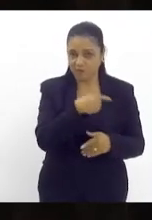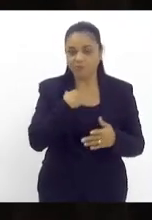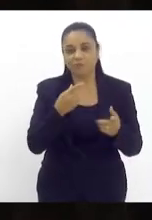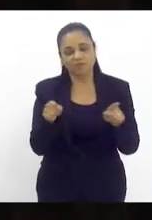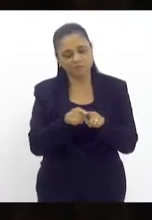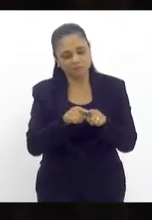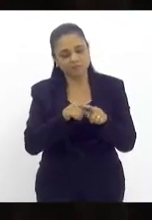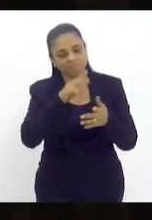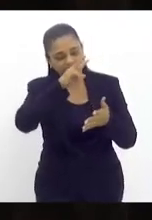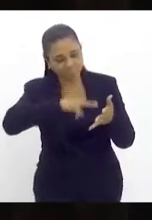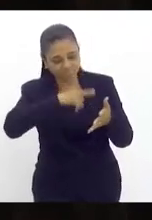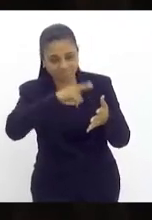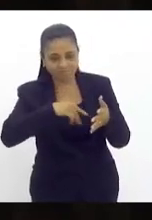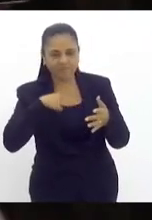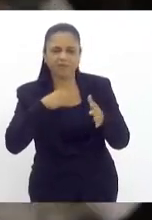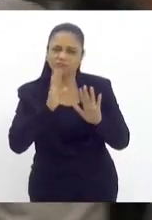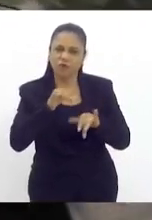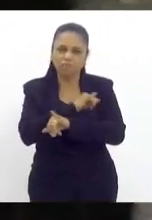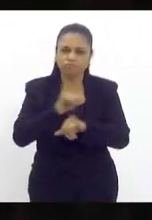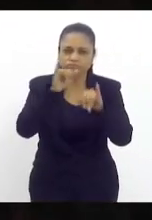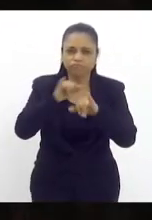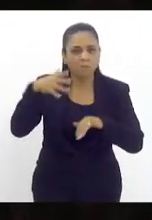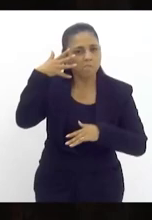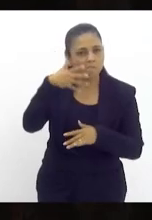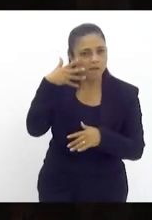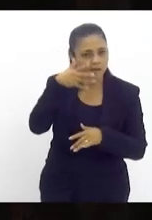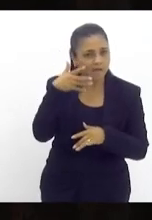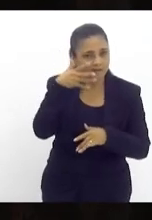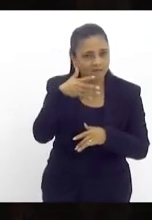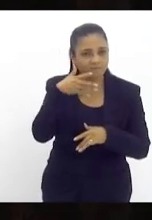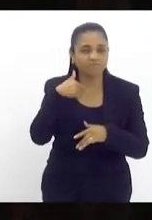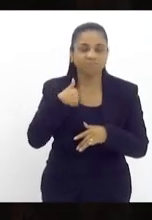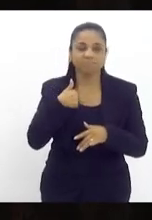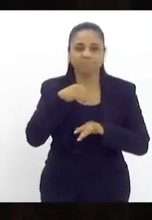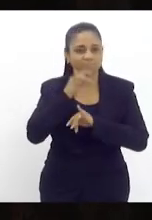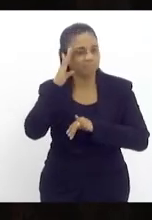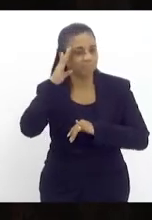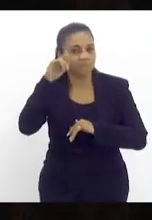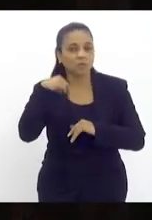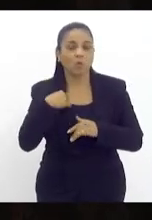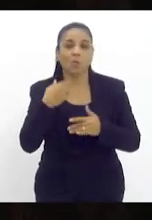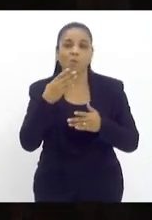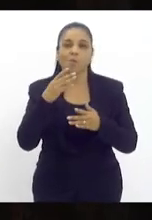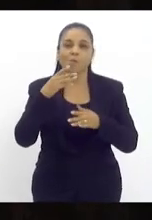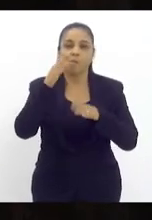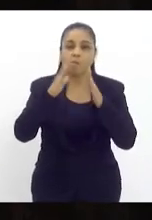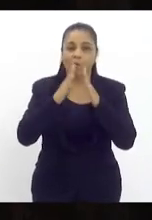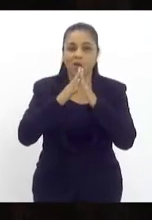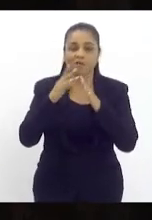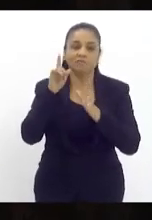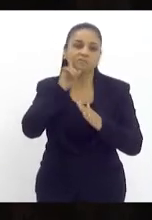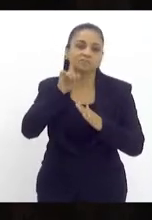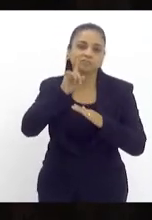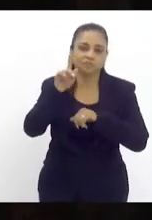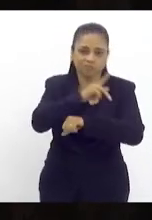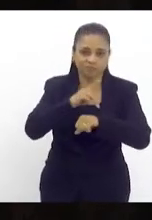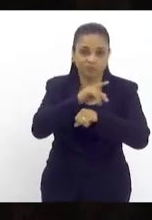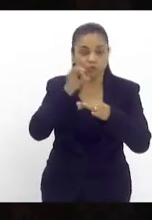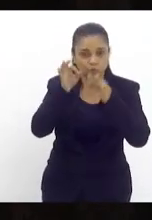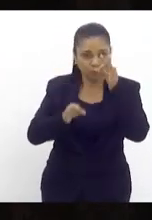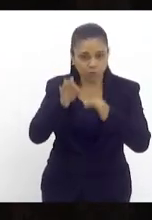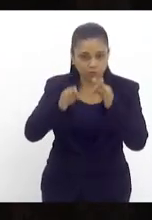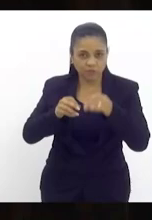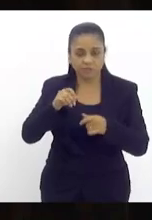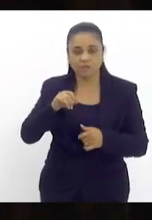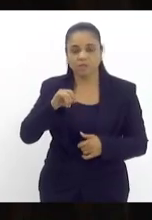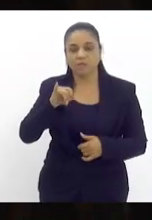também, eu já falei isso em algumas outras palestras, porque para mim foi um ícone. Eu morava nos Estados Unidos e tinha o juiz Scalia, Antonin